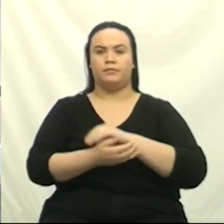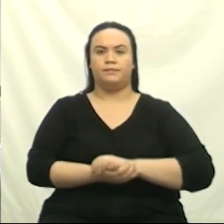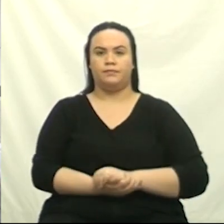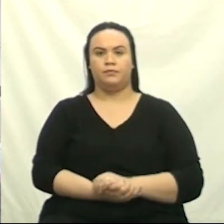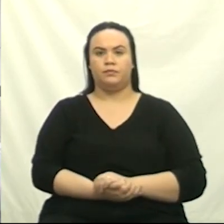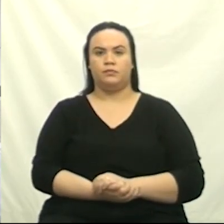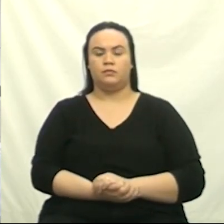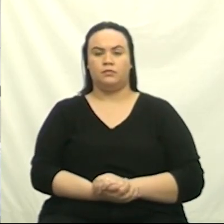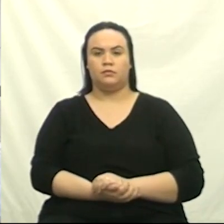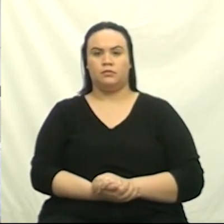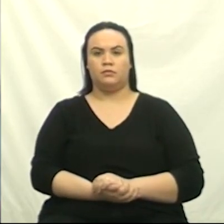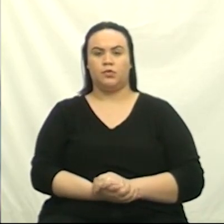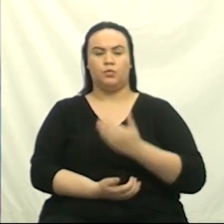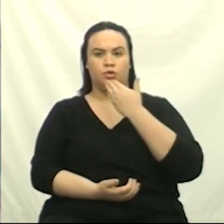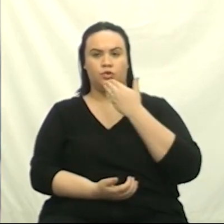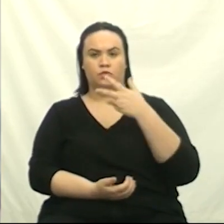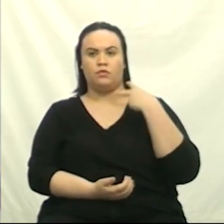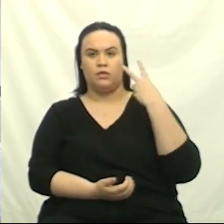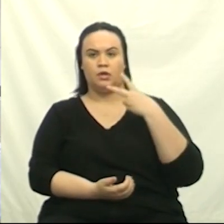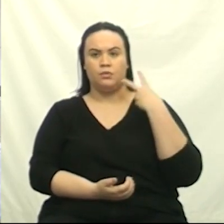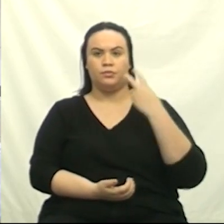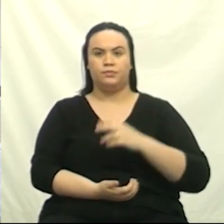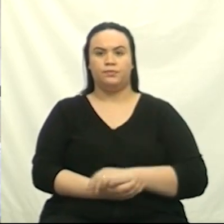o adiamento do requerimento do vereador